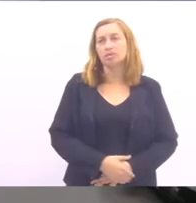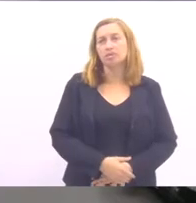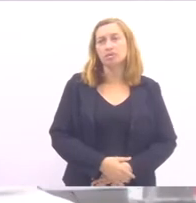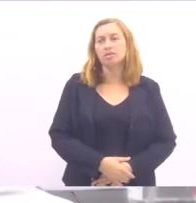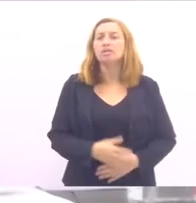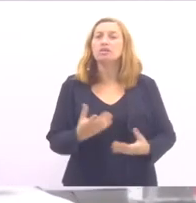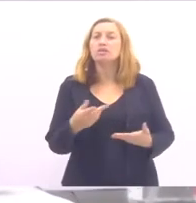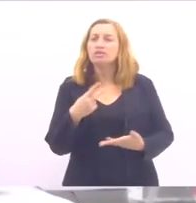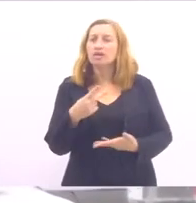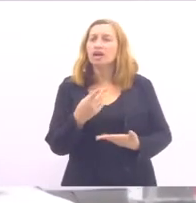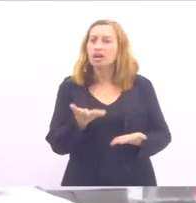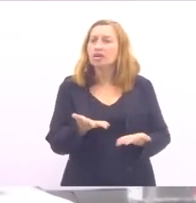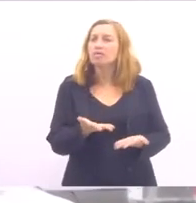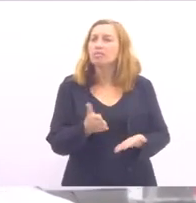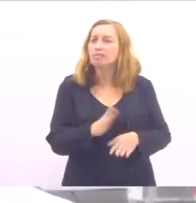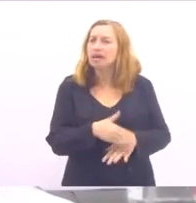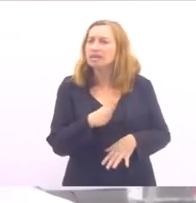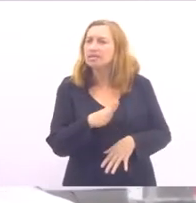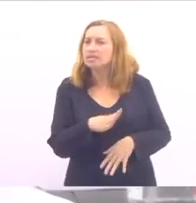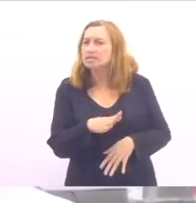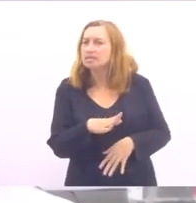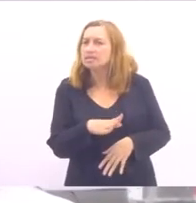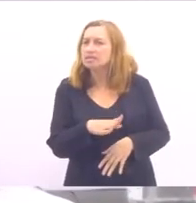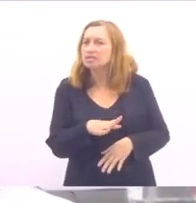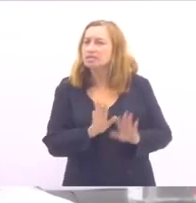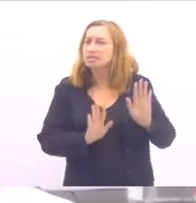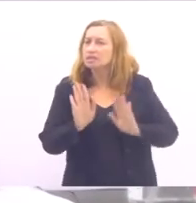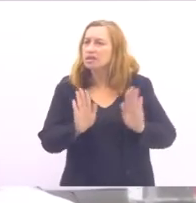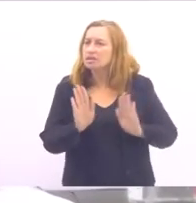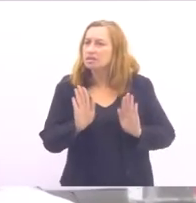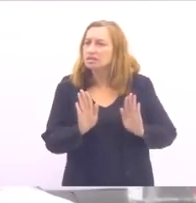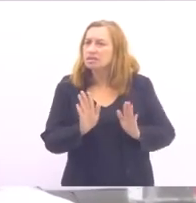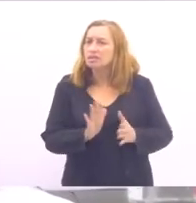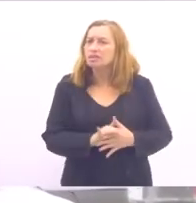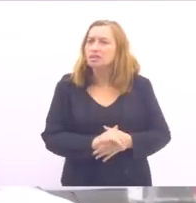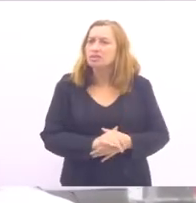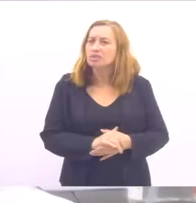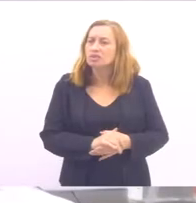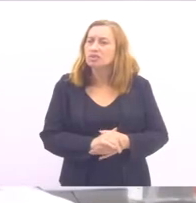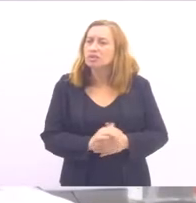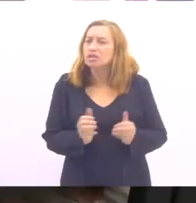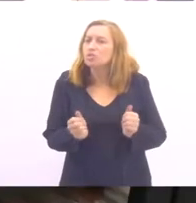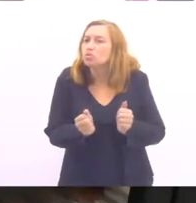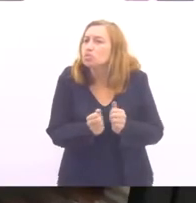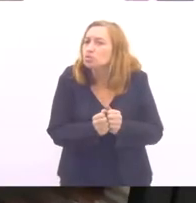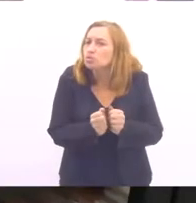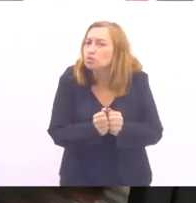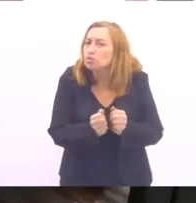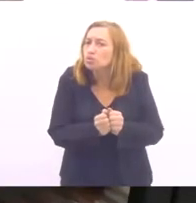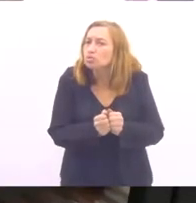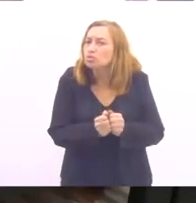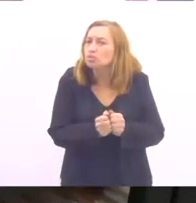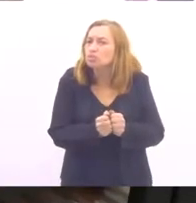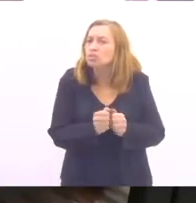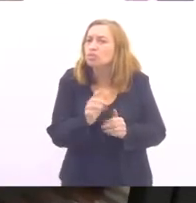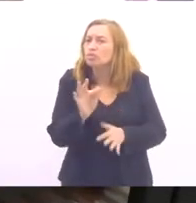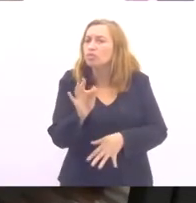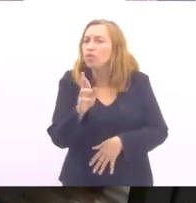queria complementar alguma coisa, Márcio, sobre a parte de licenciamento? Não, foi o... A gente está tratando agora junto... Que a gente fez em conjunto, o